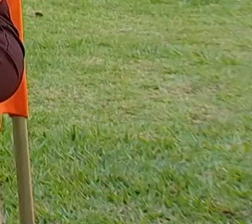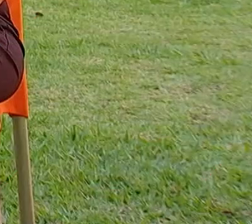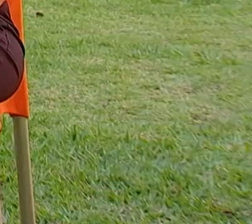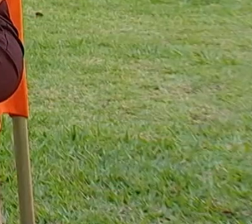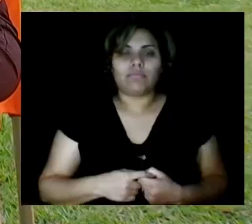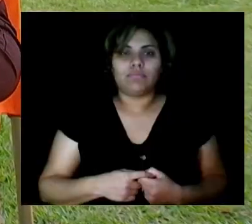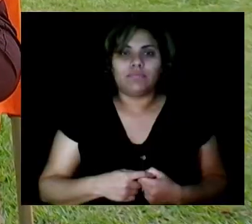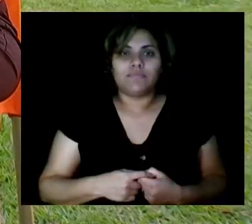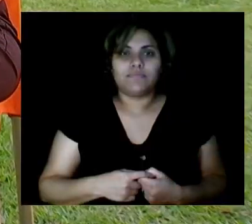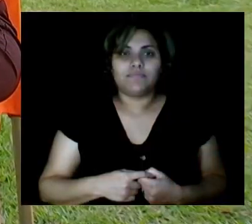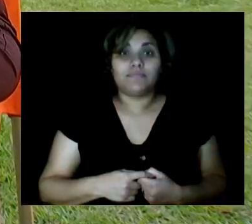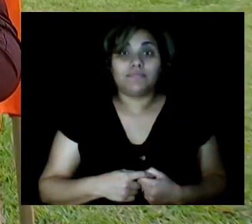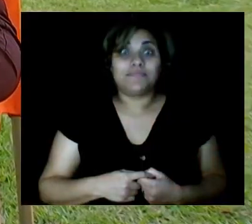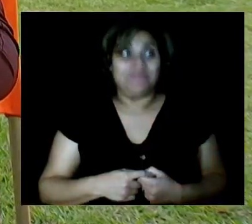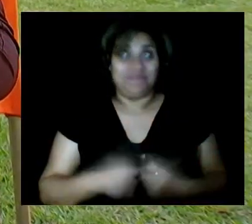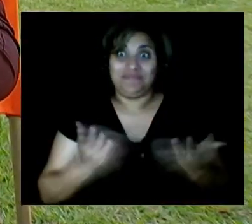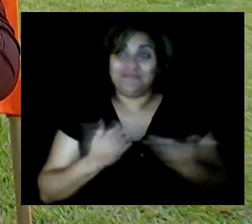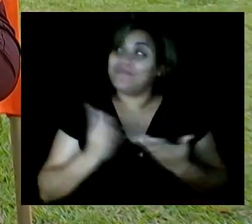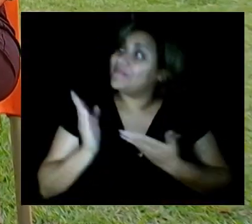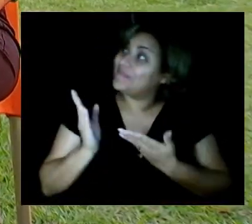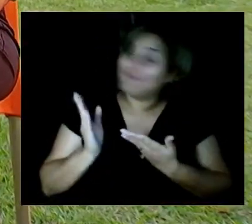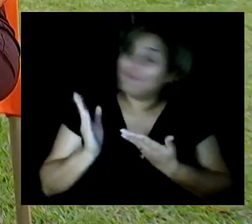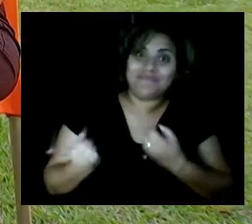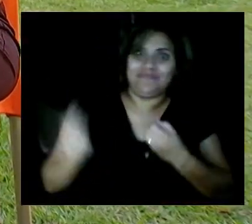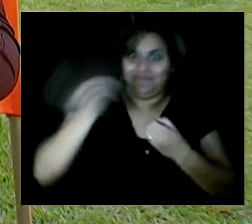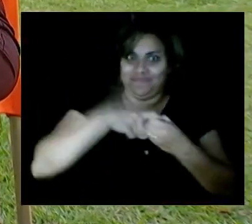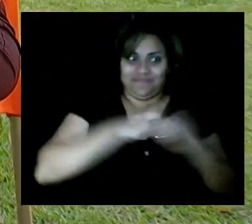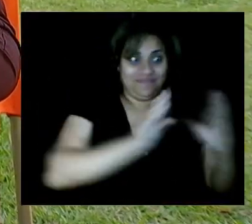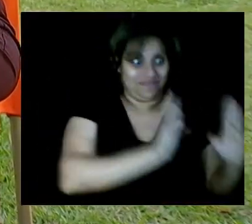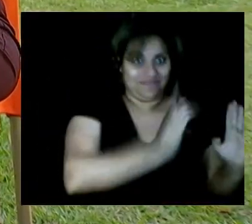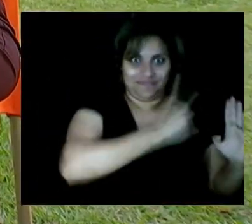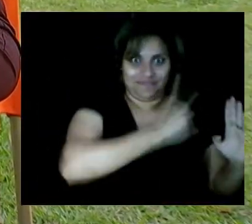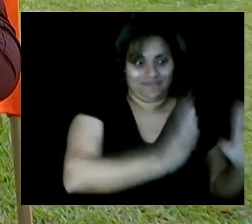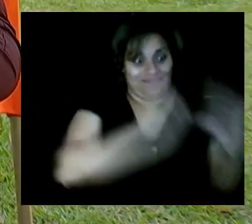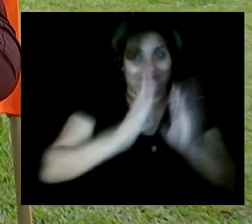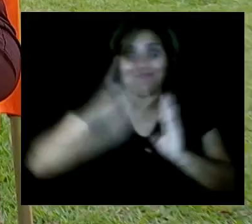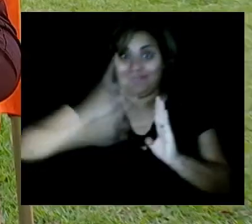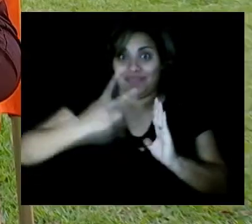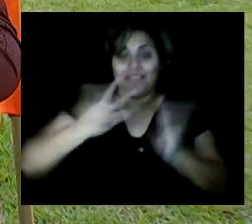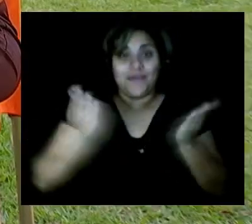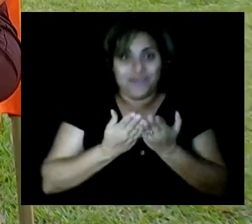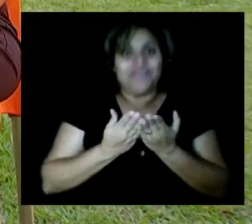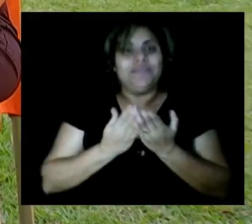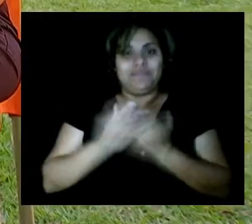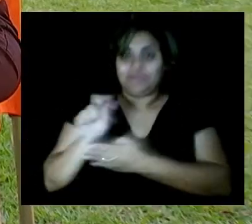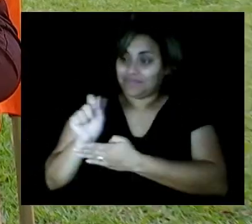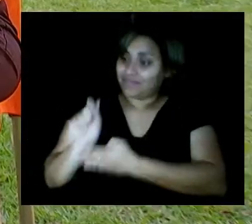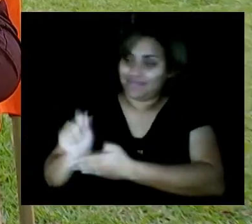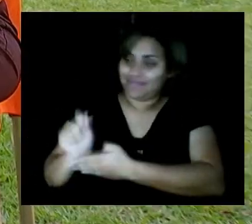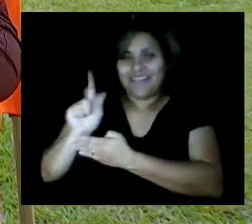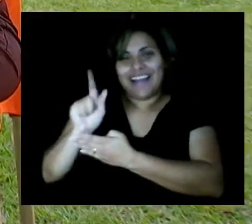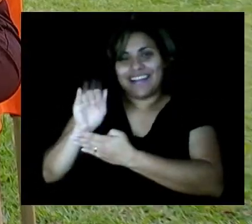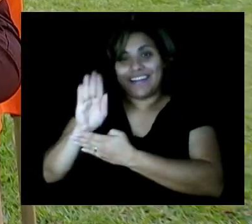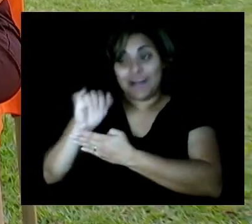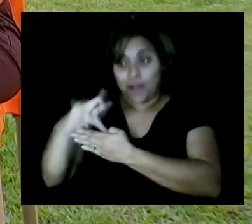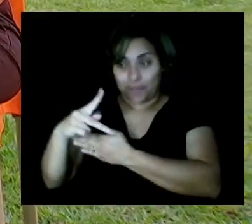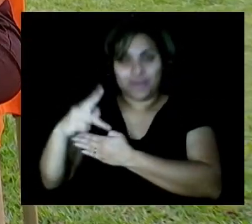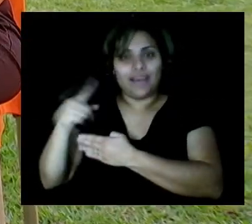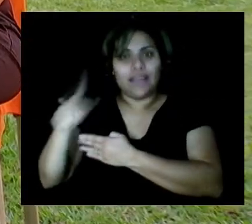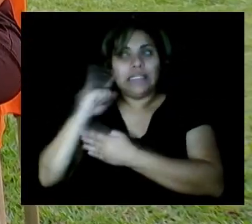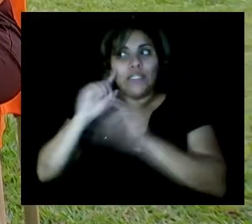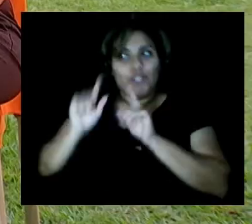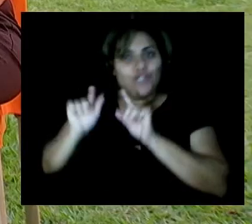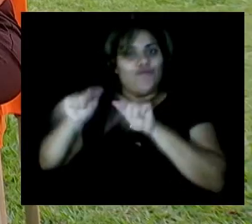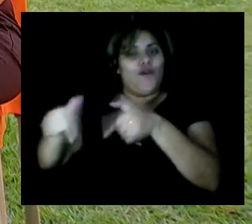De volta para o segundo bloco hoje no Mãos Solidárias, aqui na Adacamp, em Campinas, dedicada à inclusão e também